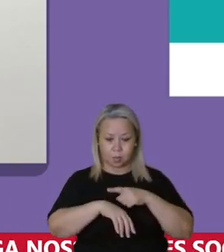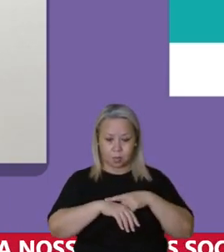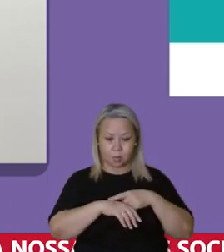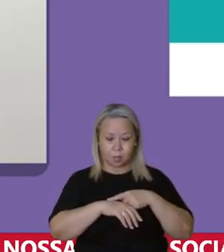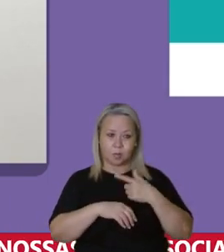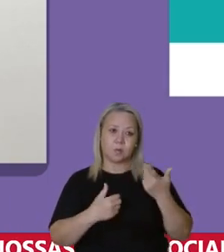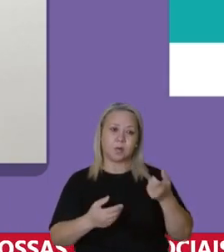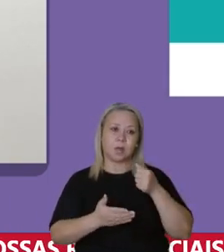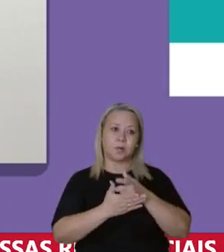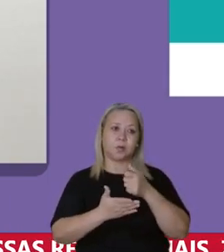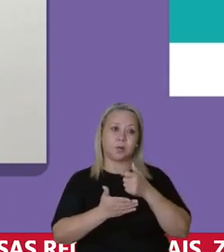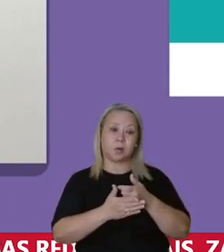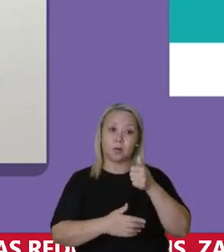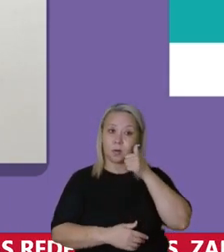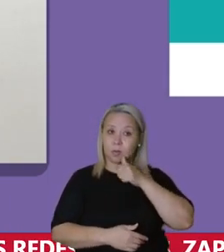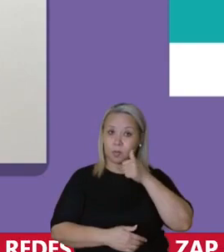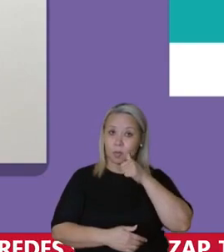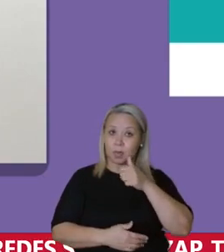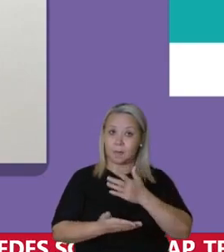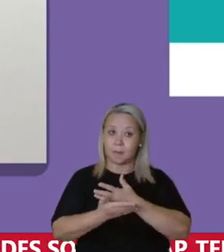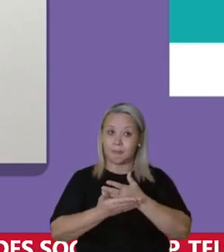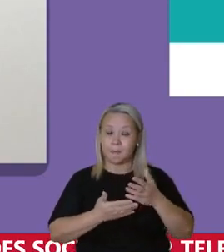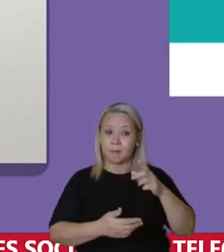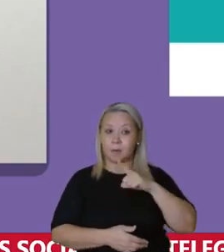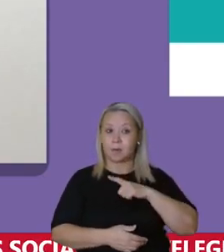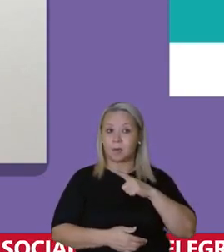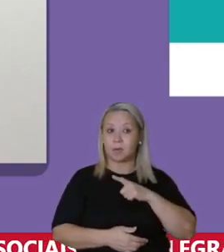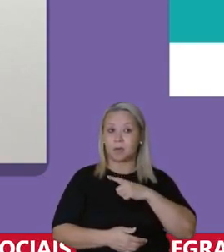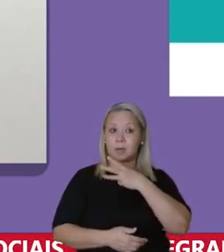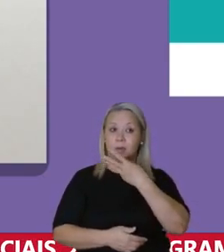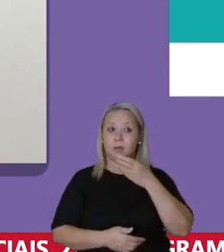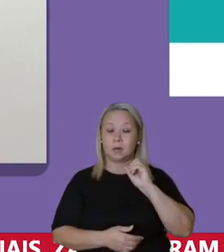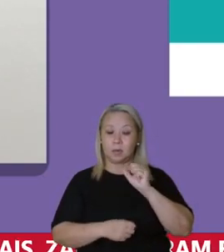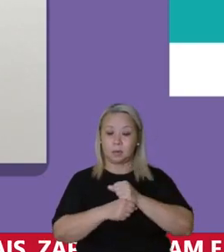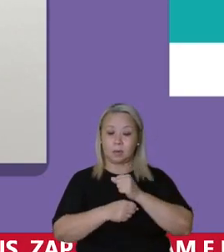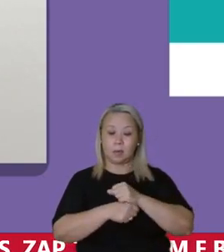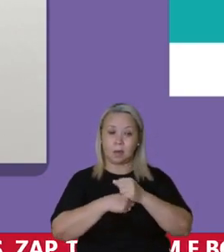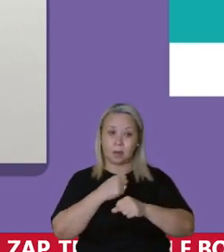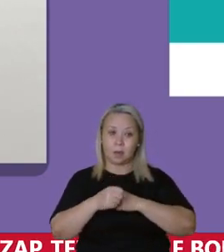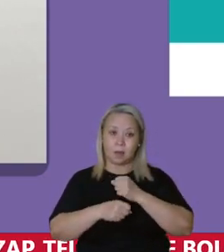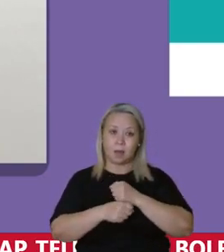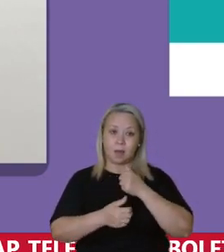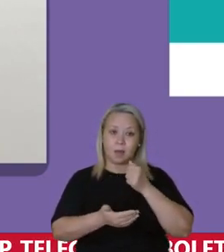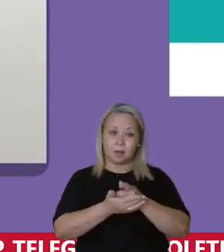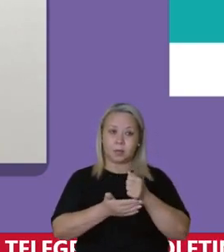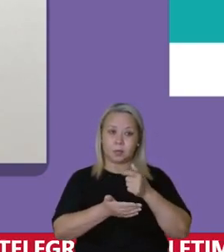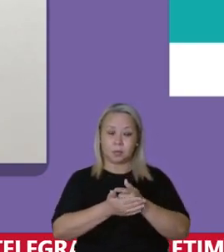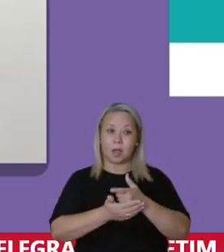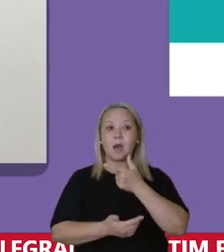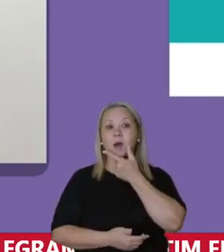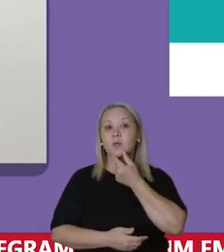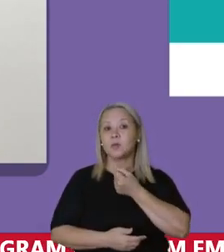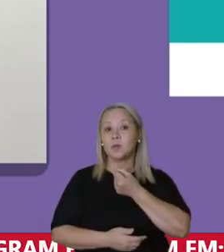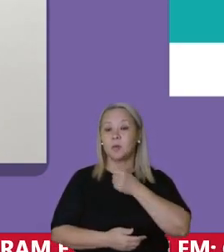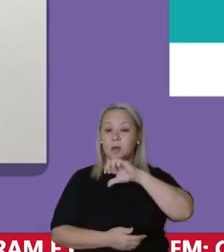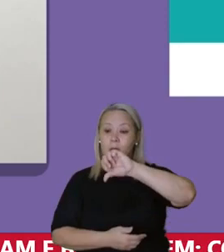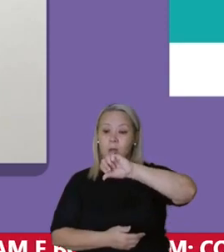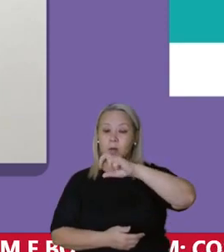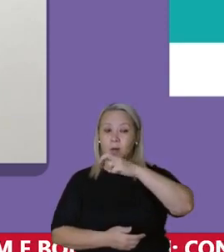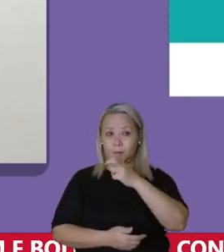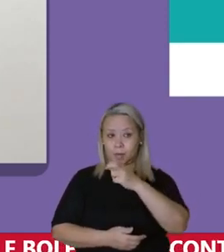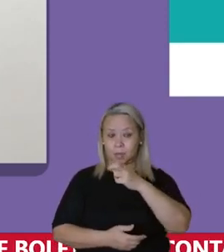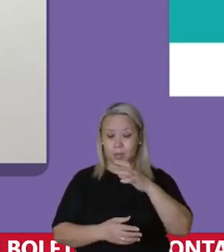mulheres, desde que as mulheres tenham pelo menos 30 anos de contribuição, e no caso dos homens,